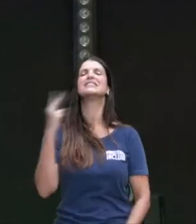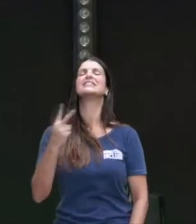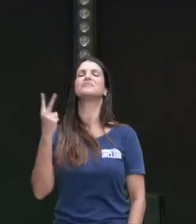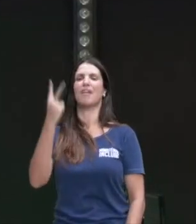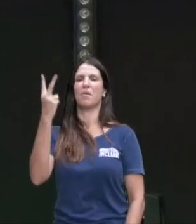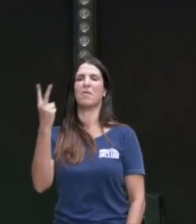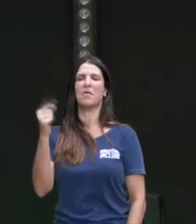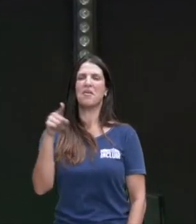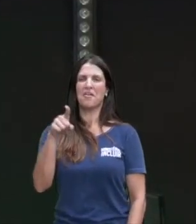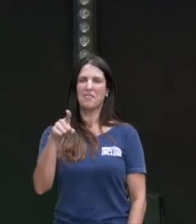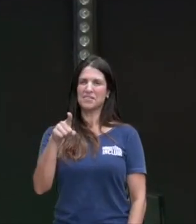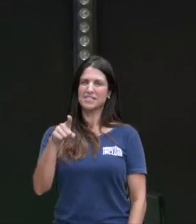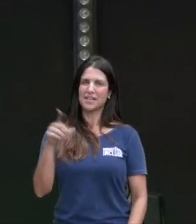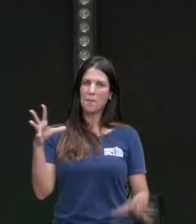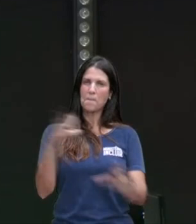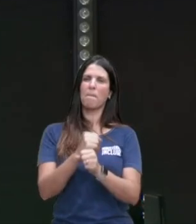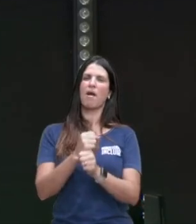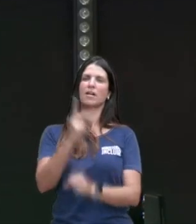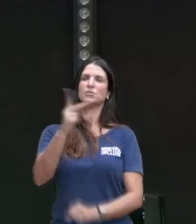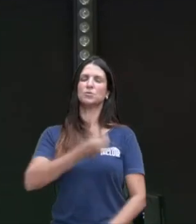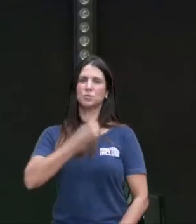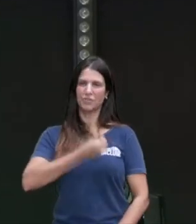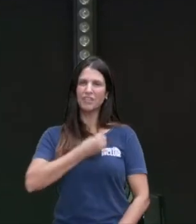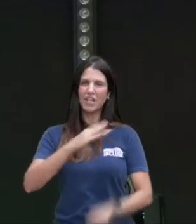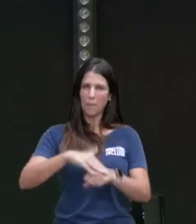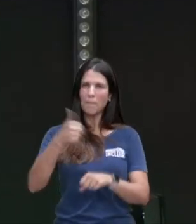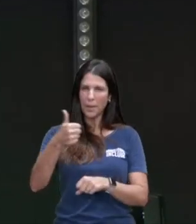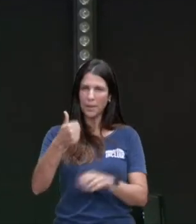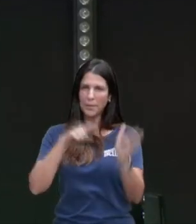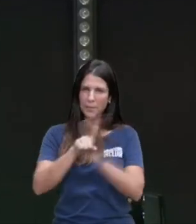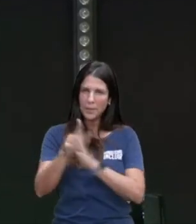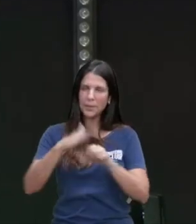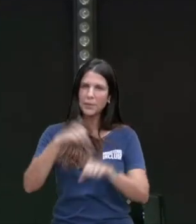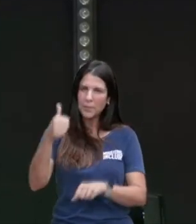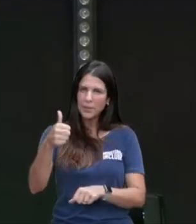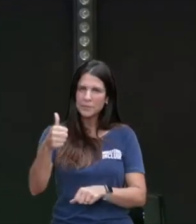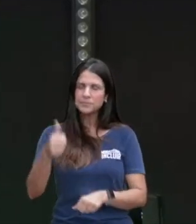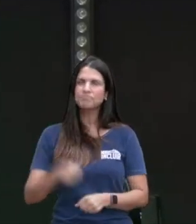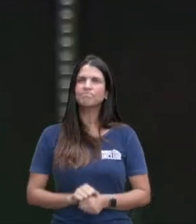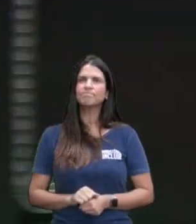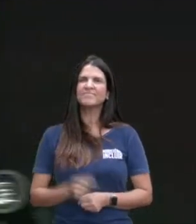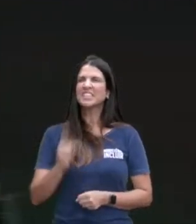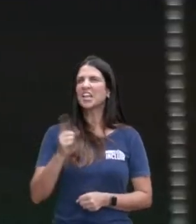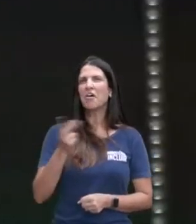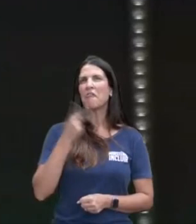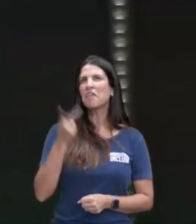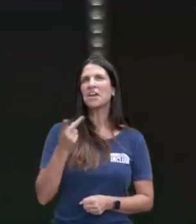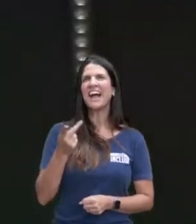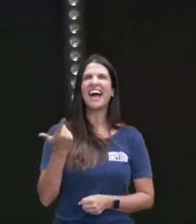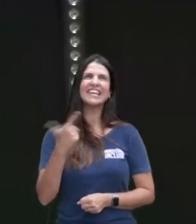se você está satisfeito com a sua vida tá tudo bem Eu não tô falando de não ter problema eu tenho